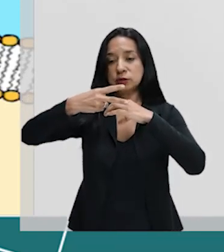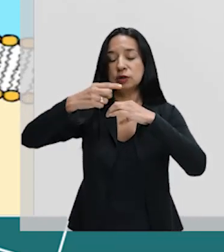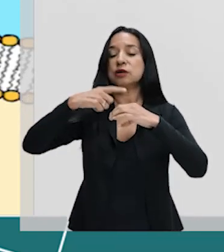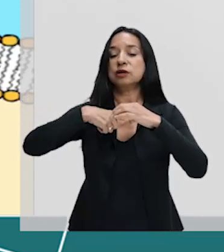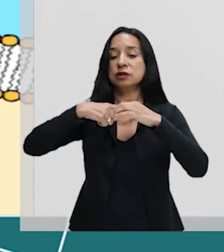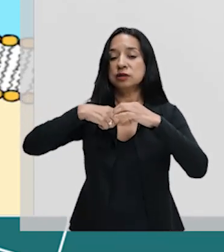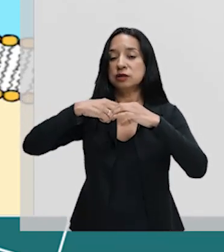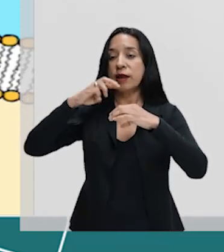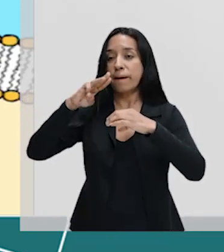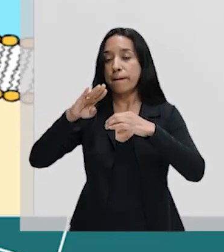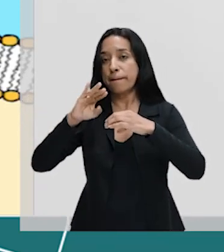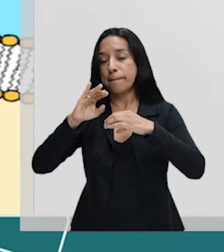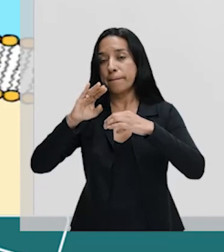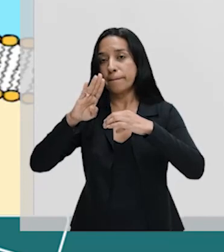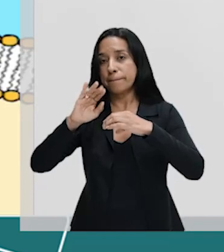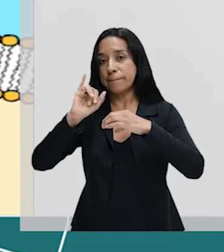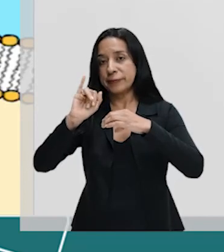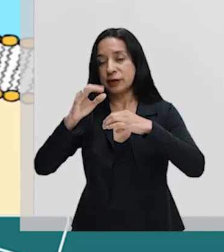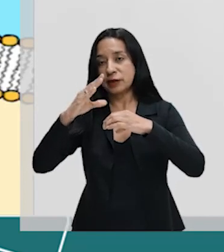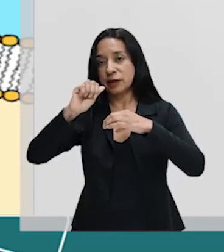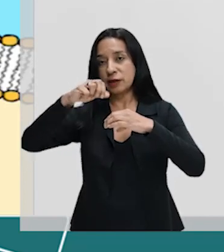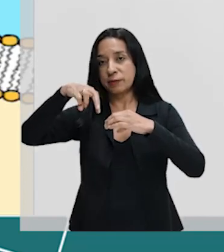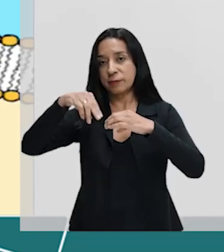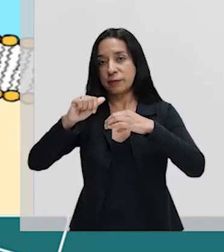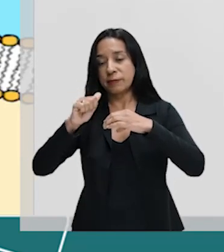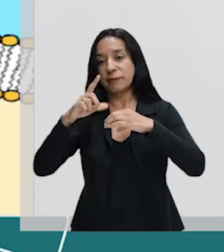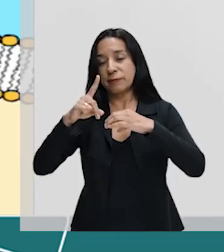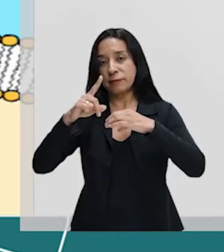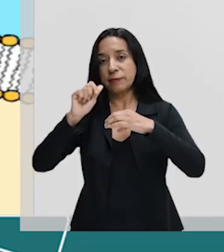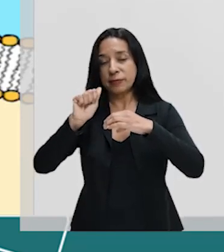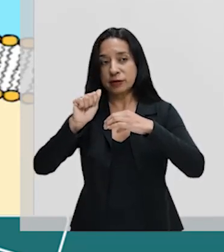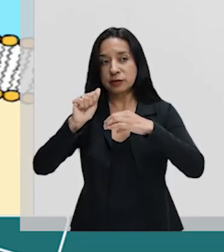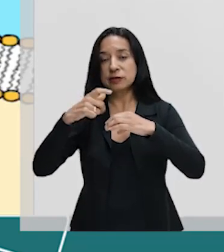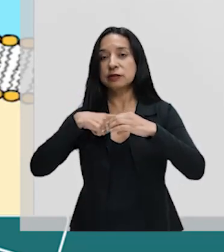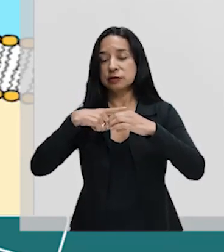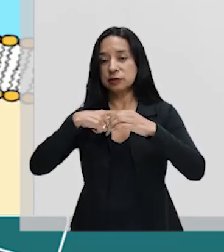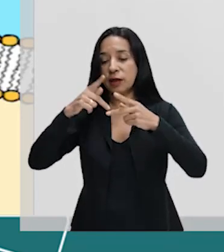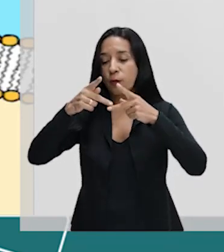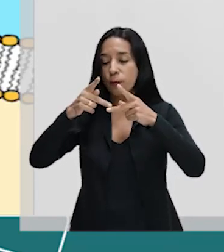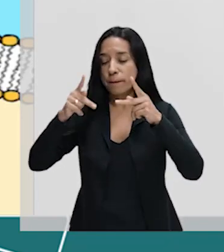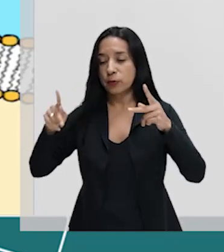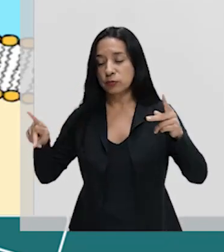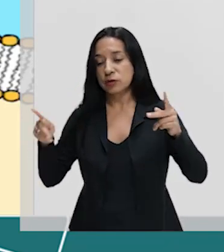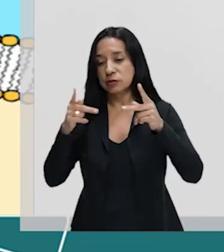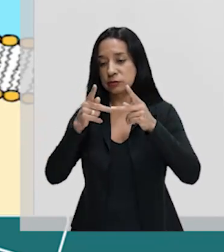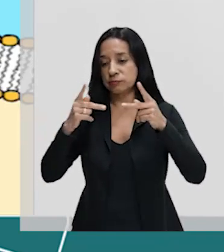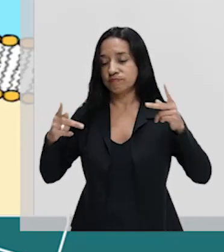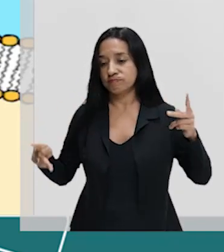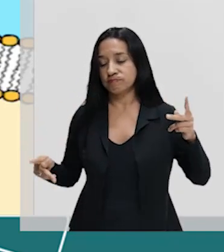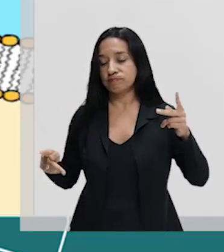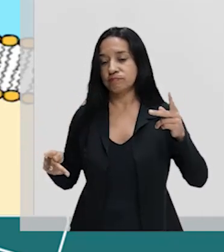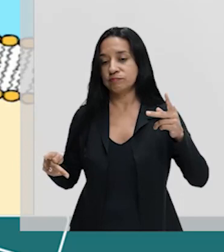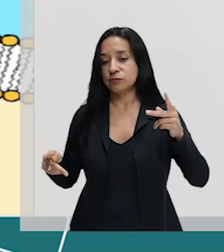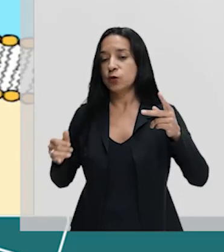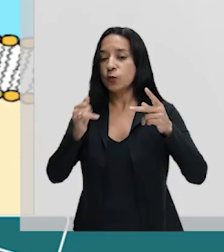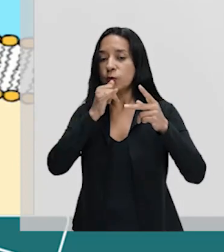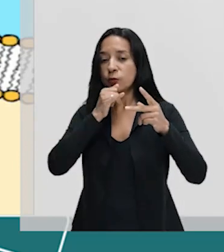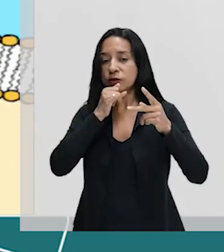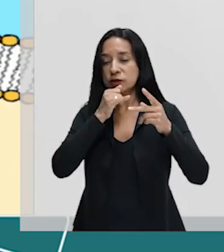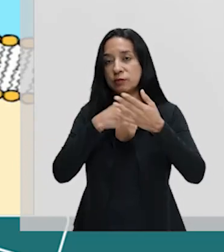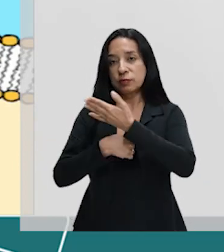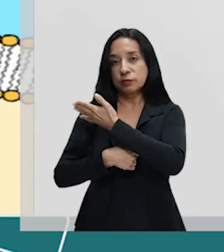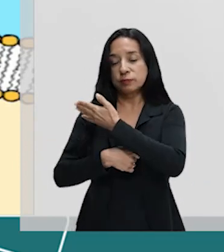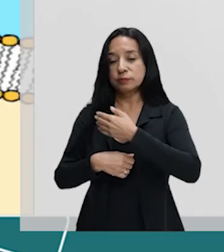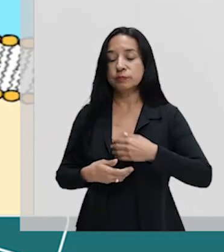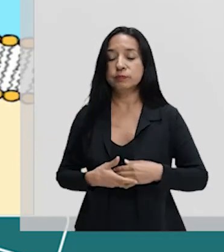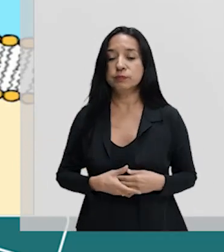ter essa bicamada fosfolipídica, existem proteínas. No caso aqui eu vou dar o exemplo da bomba de sódio e